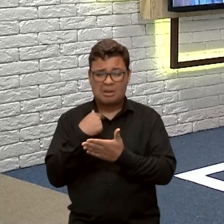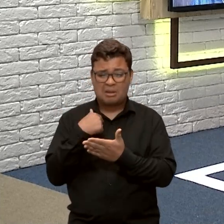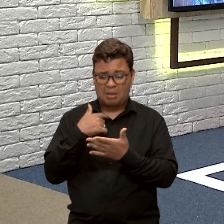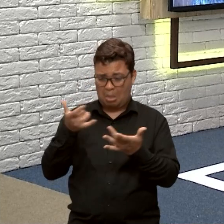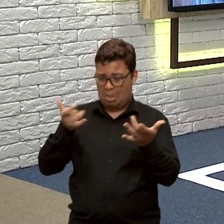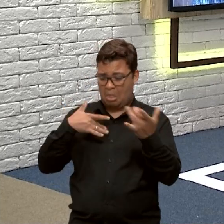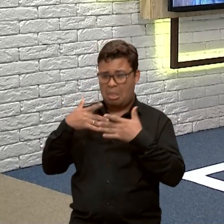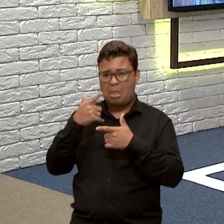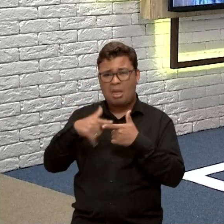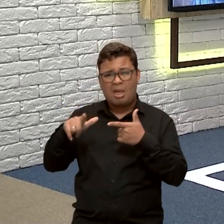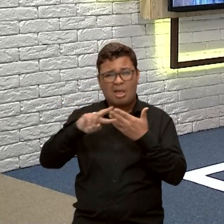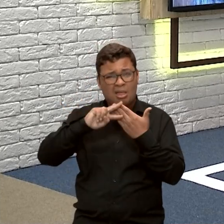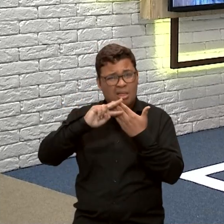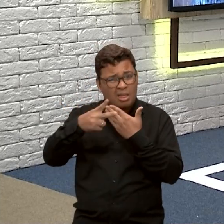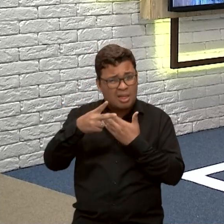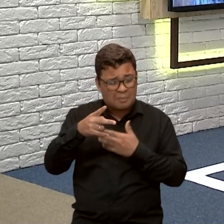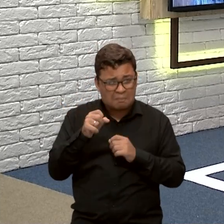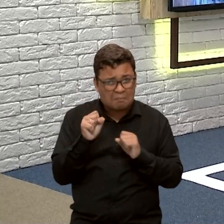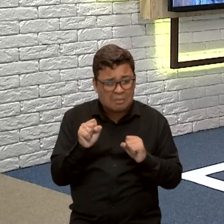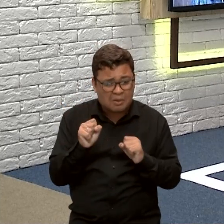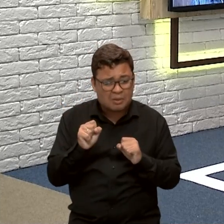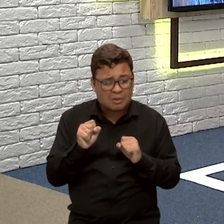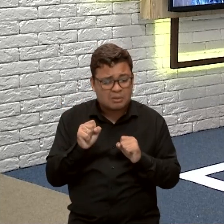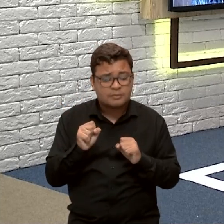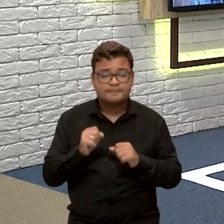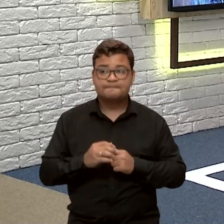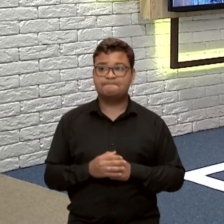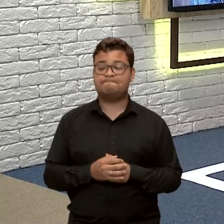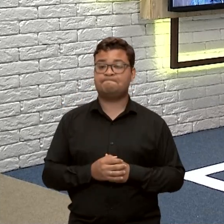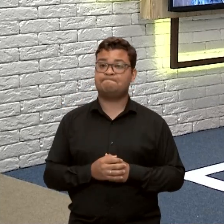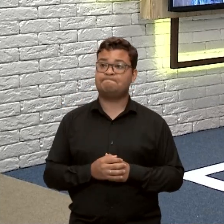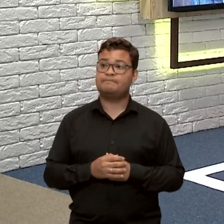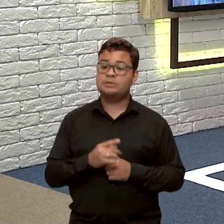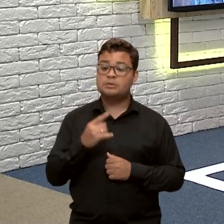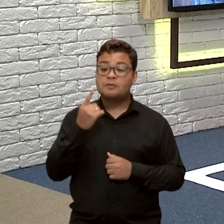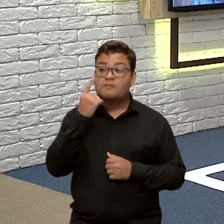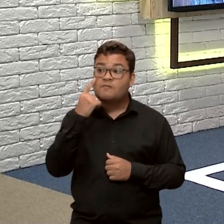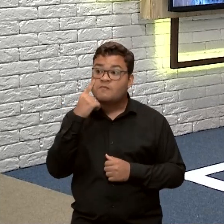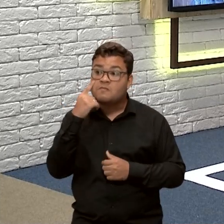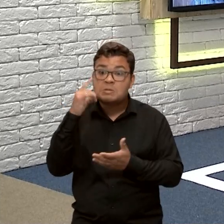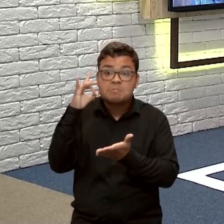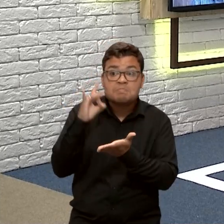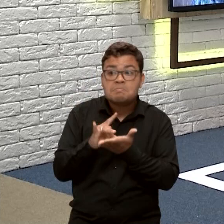restrição imposta. Nesse caso de doenças associadas como a dengue e a